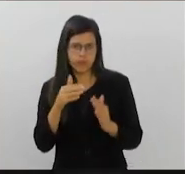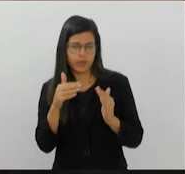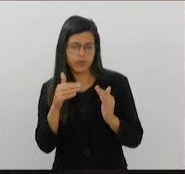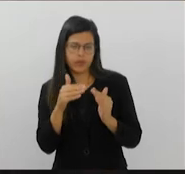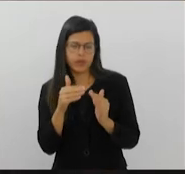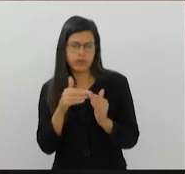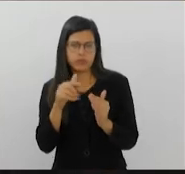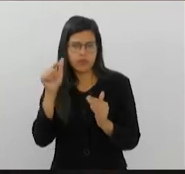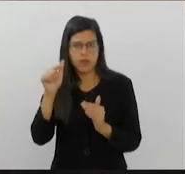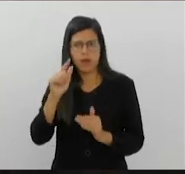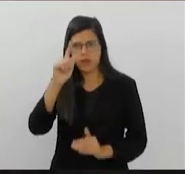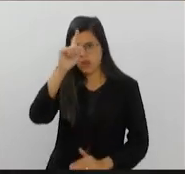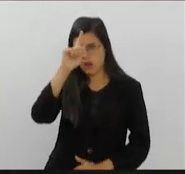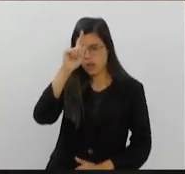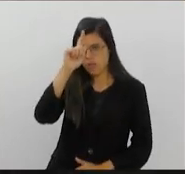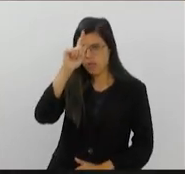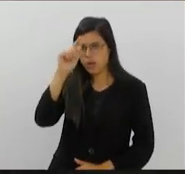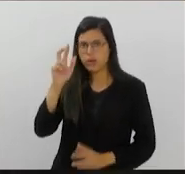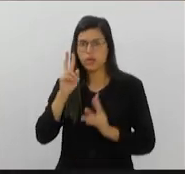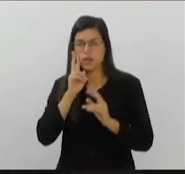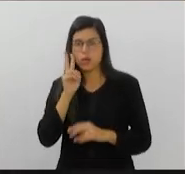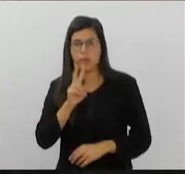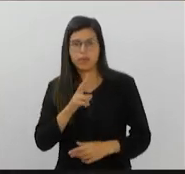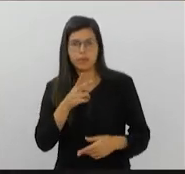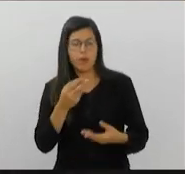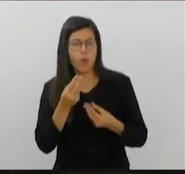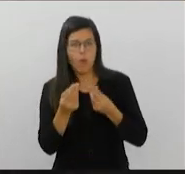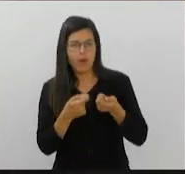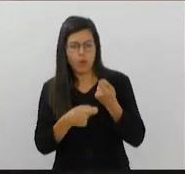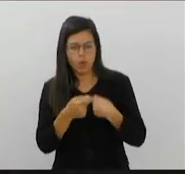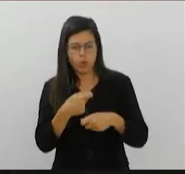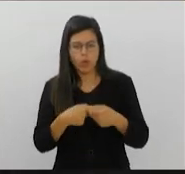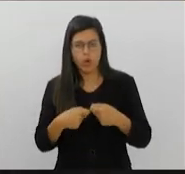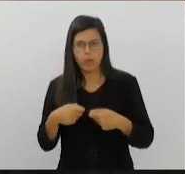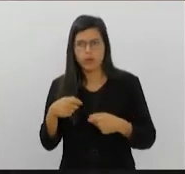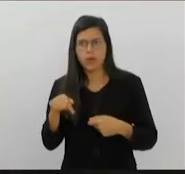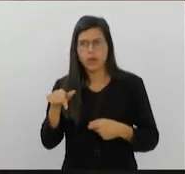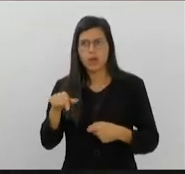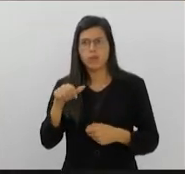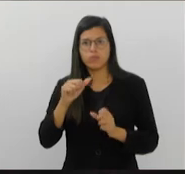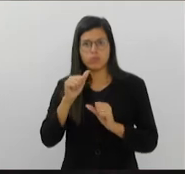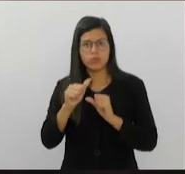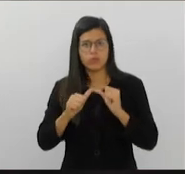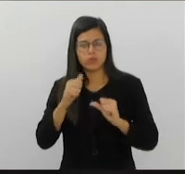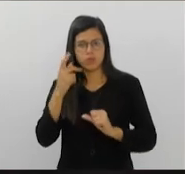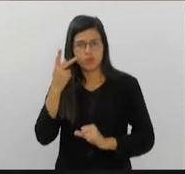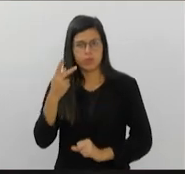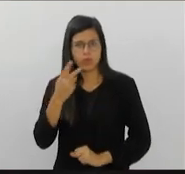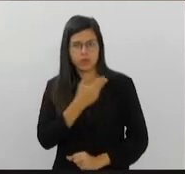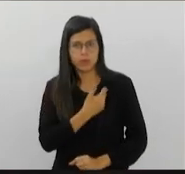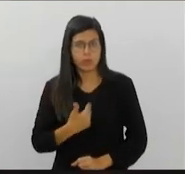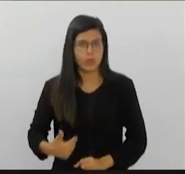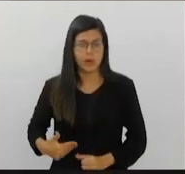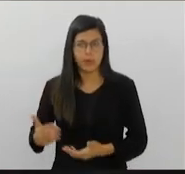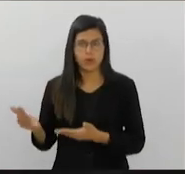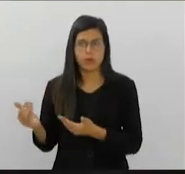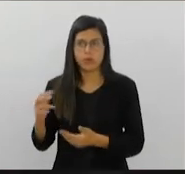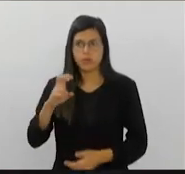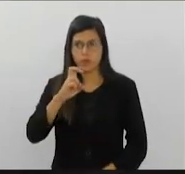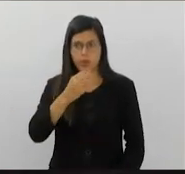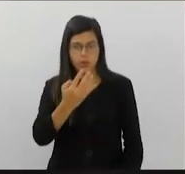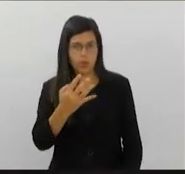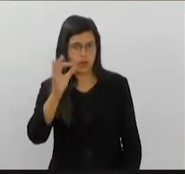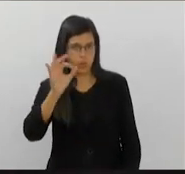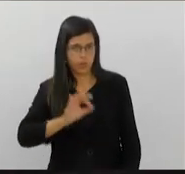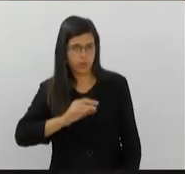grande destaque quando a gente fala, né, de mudança de política pública para a juventude.